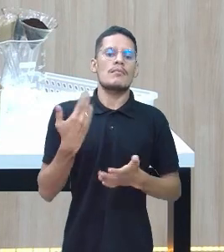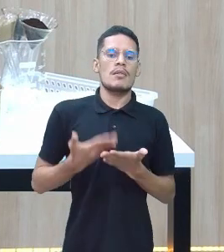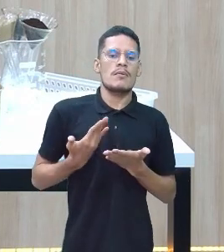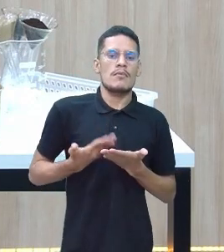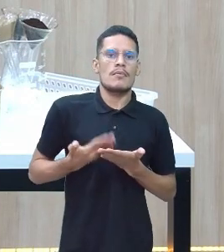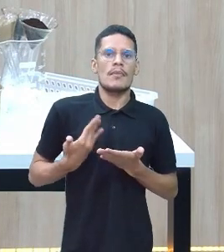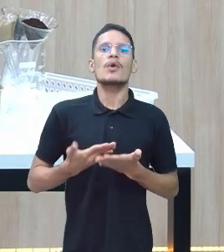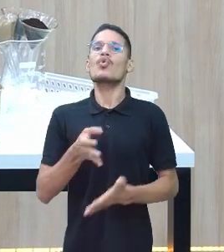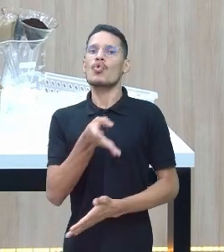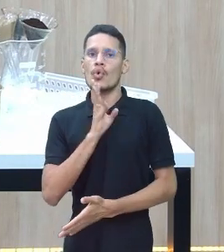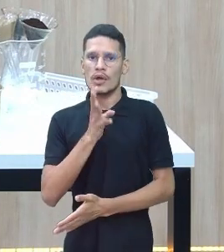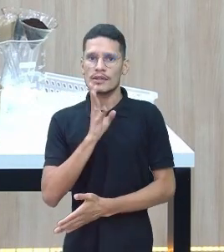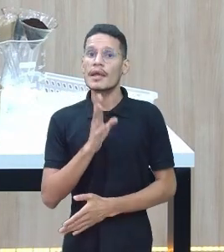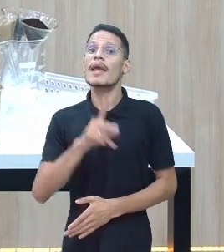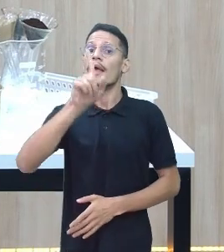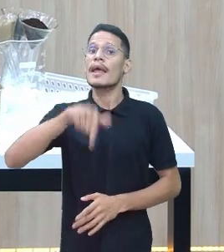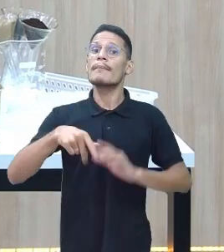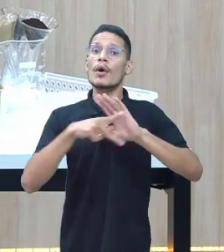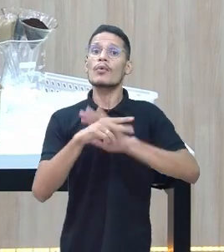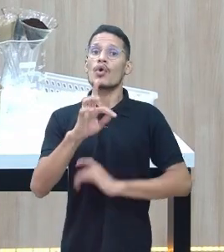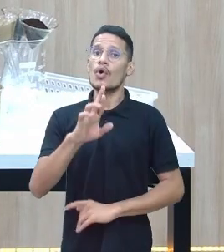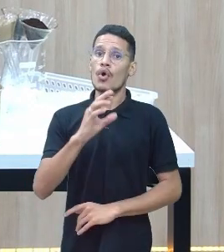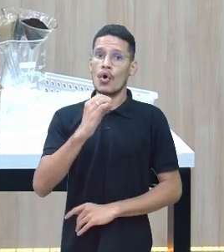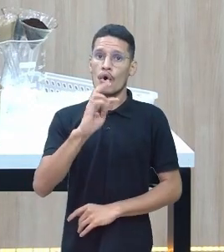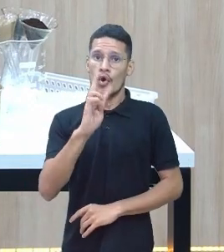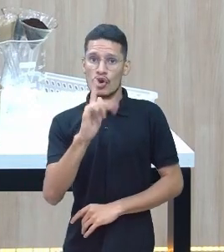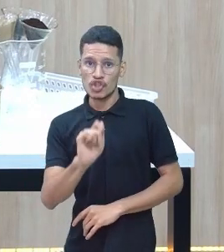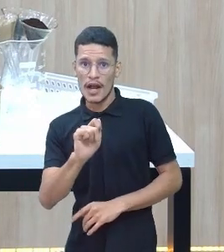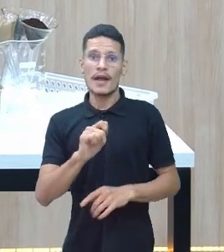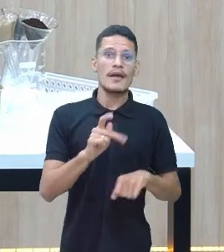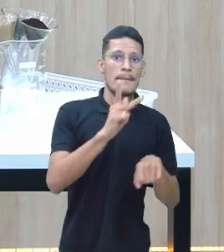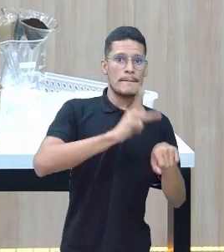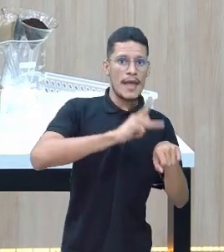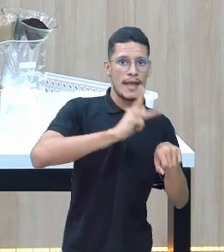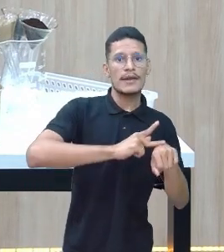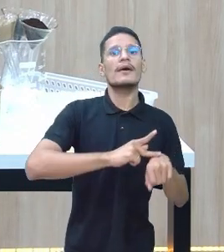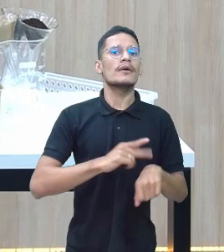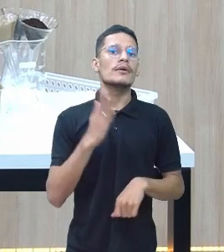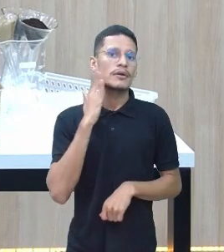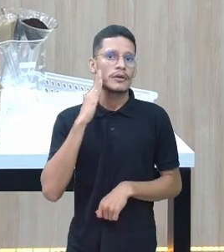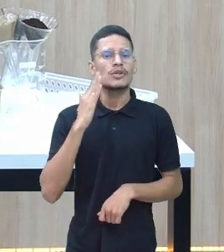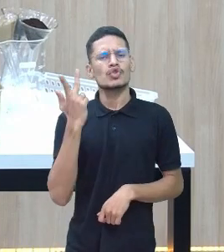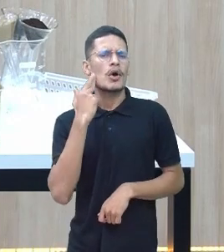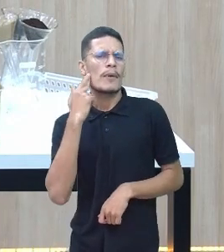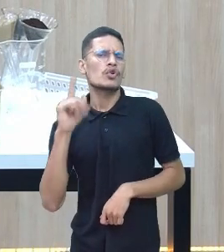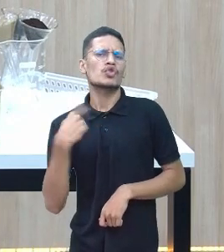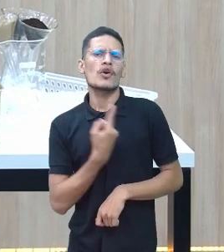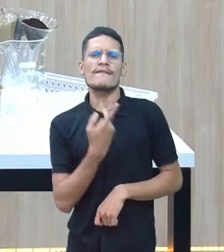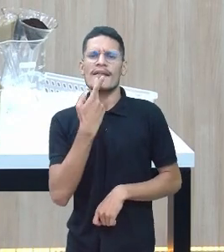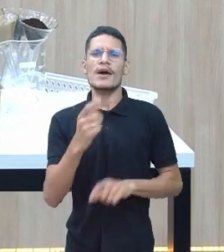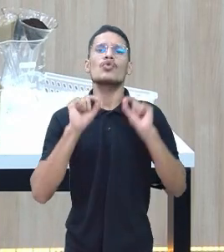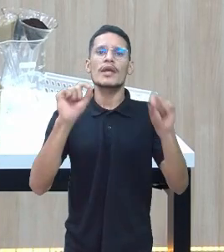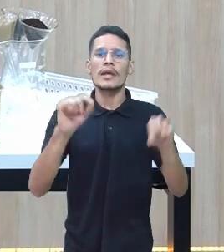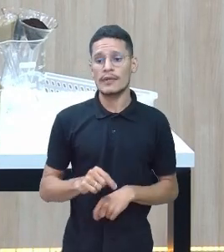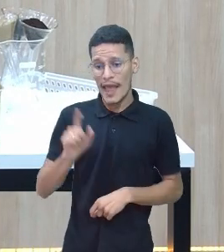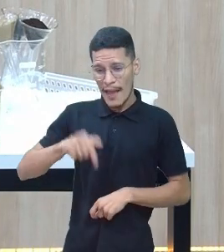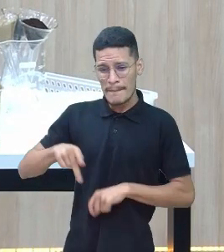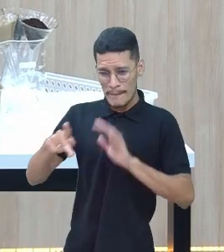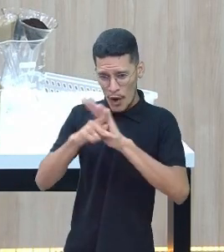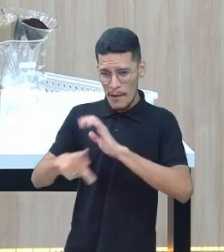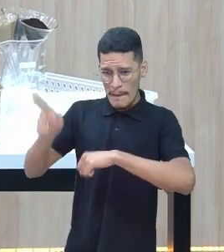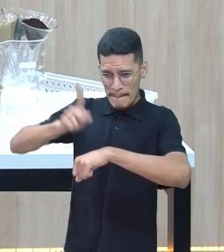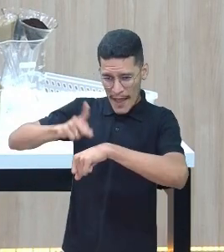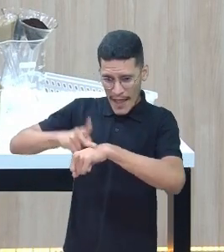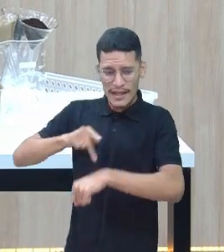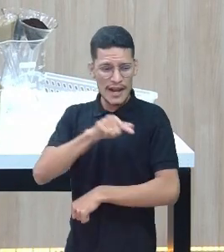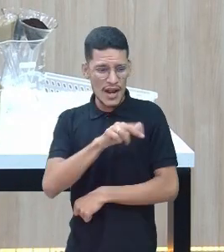conhecer. É a questão de rocha e pedra. É muito comum a gente dizer assim, isso aí é uma pedra, isso aqui